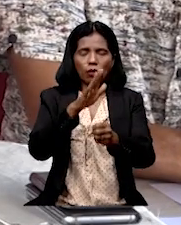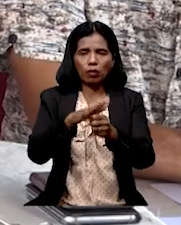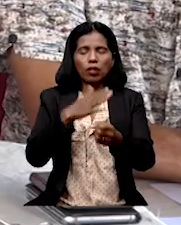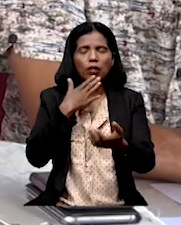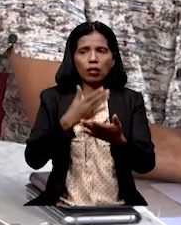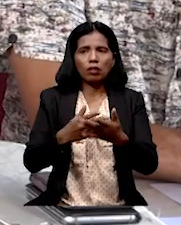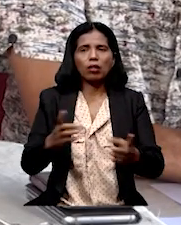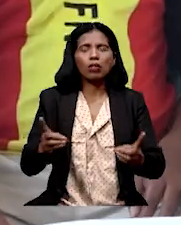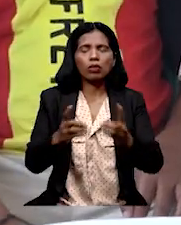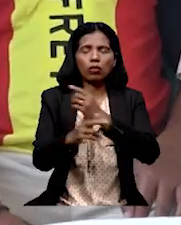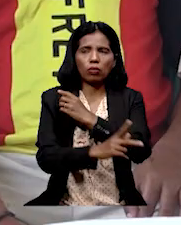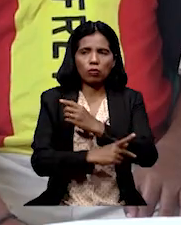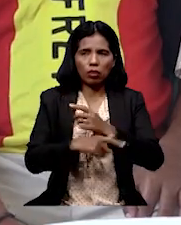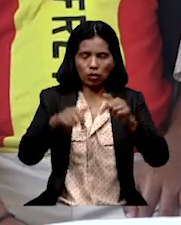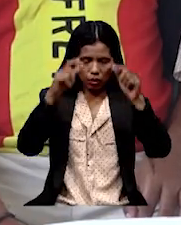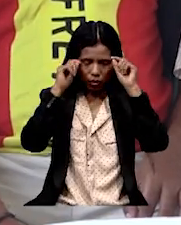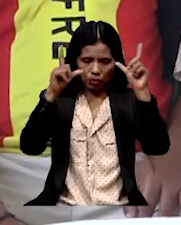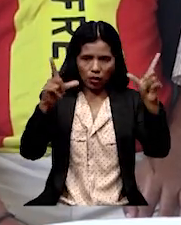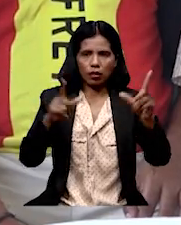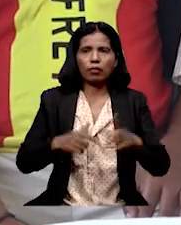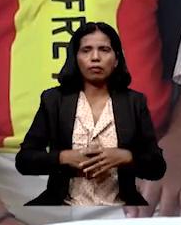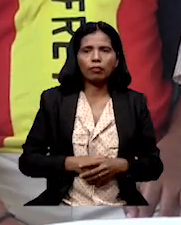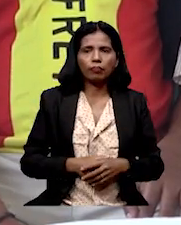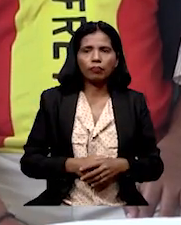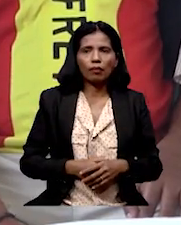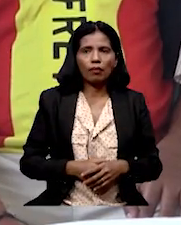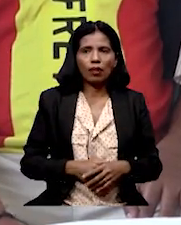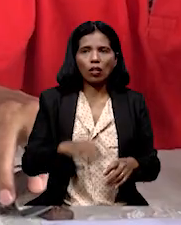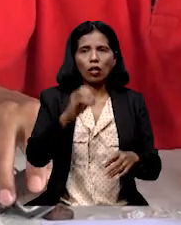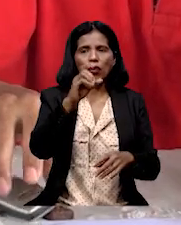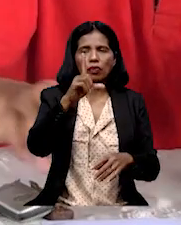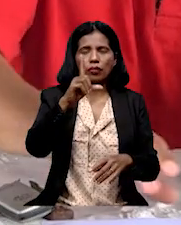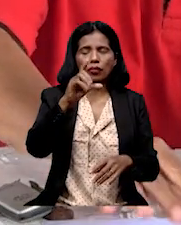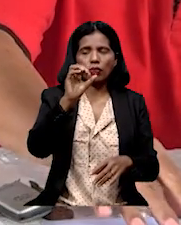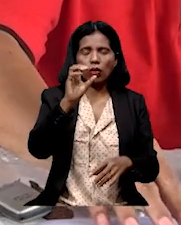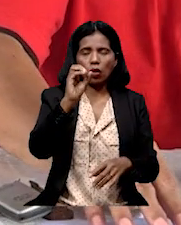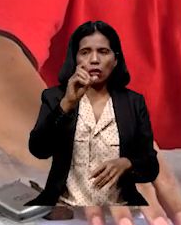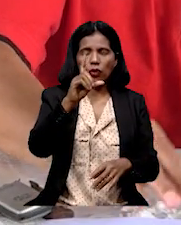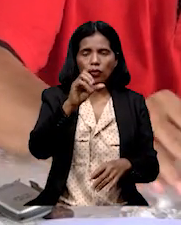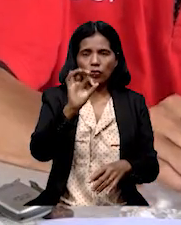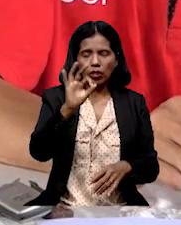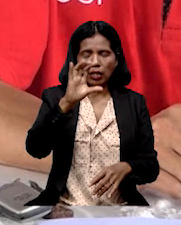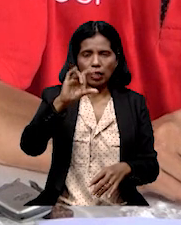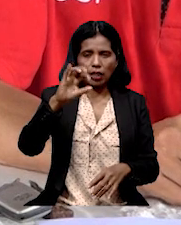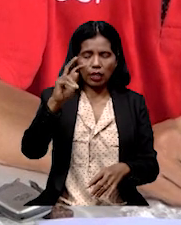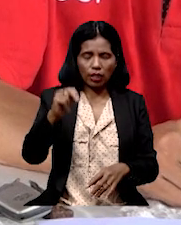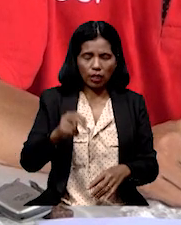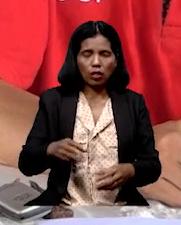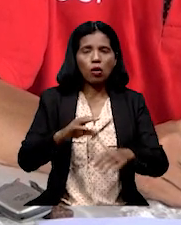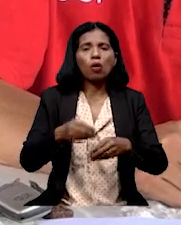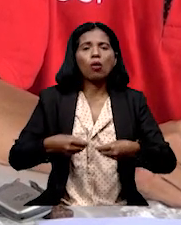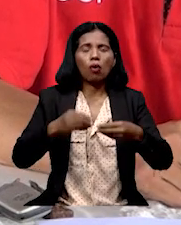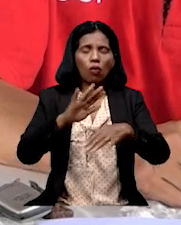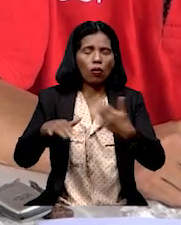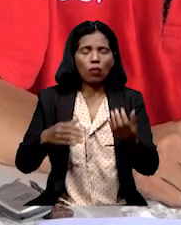contra korupsaun ia Timor-Leste durante nia mandatu. Ofelin totalmente fo apoia ba presidente nebe hatur misaun